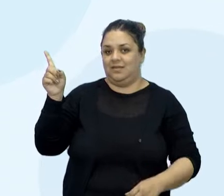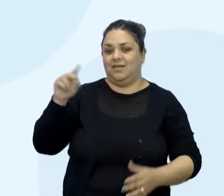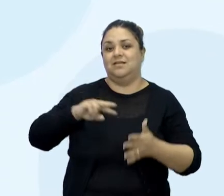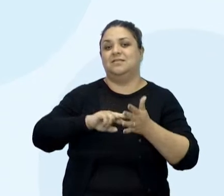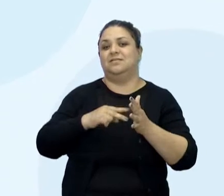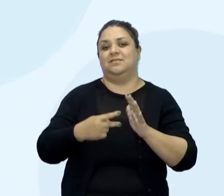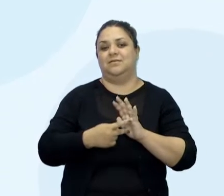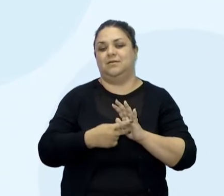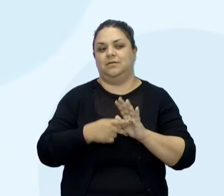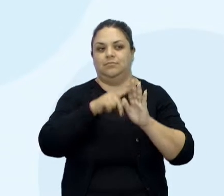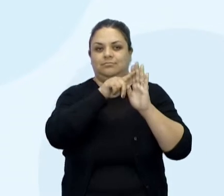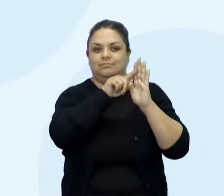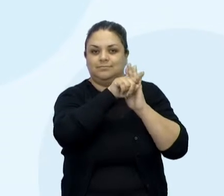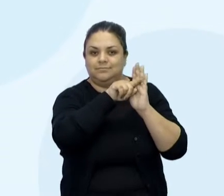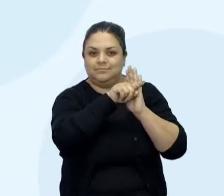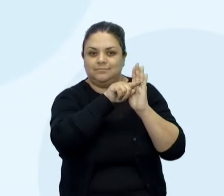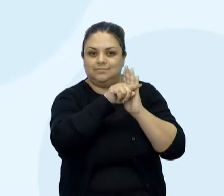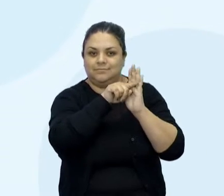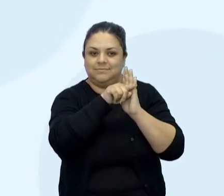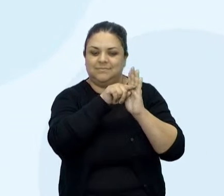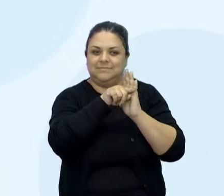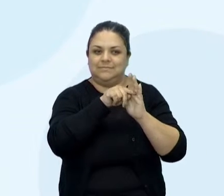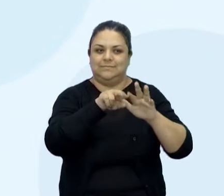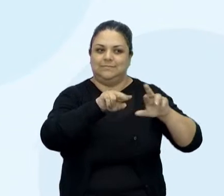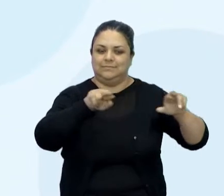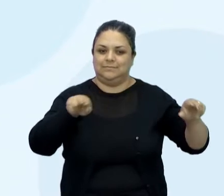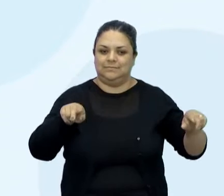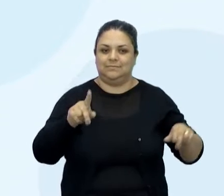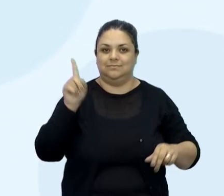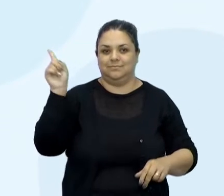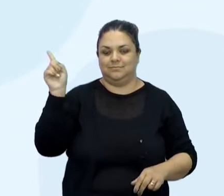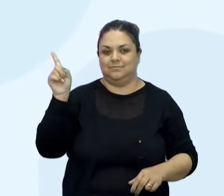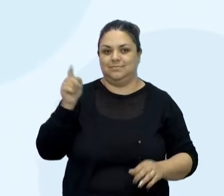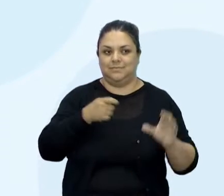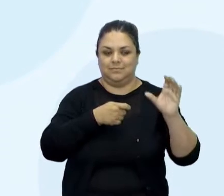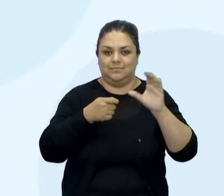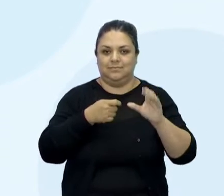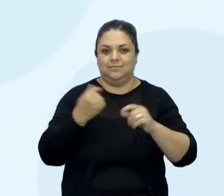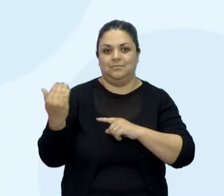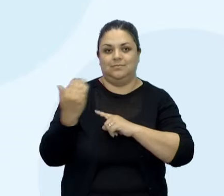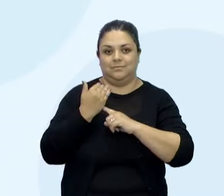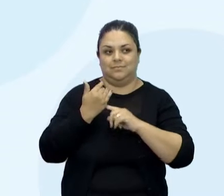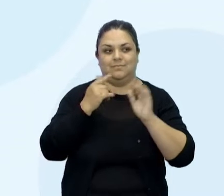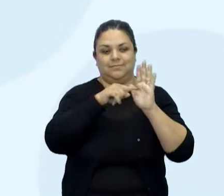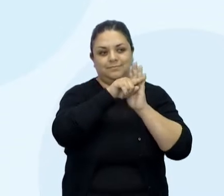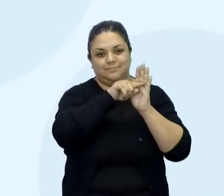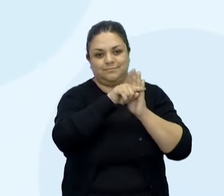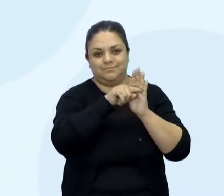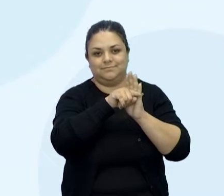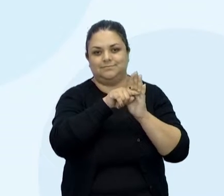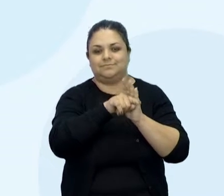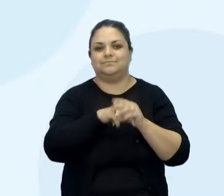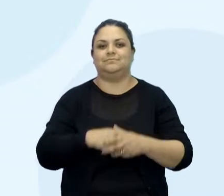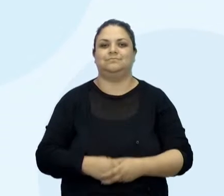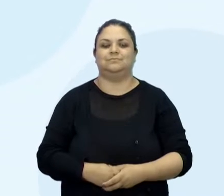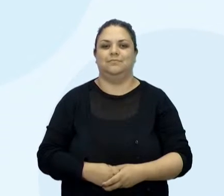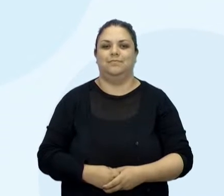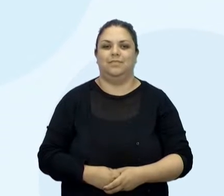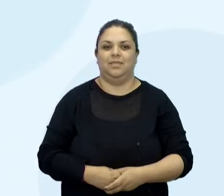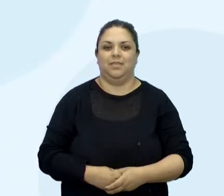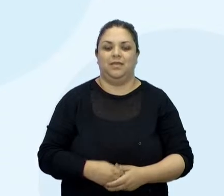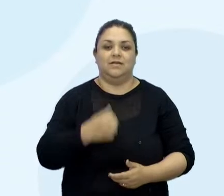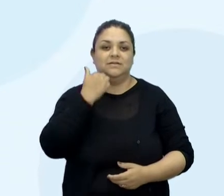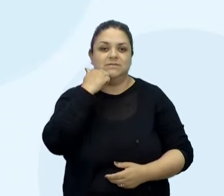uma lupa vermelha, tá? Essa lupa vermelha indica o eixo estruturante